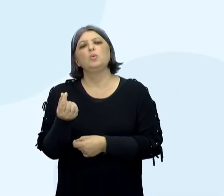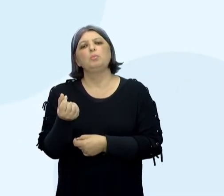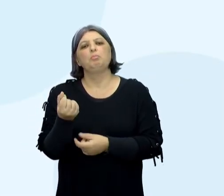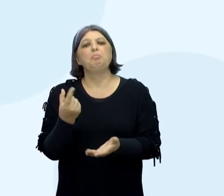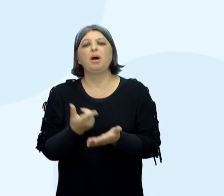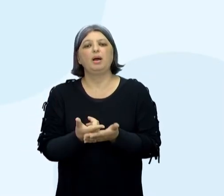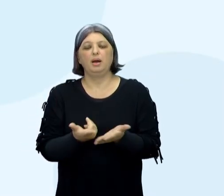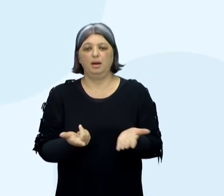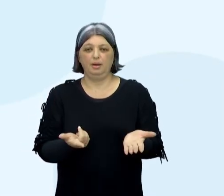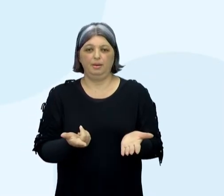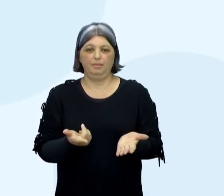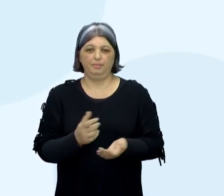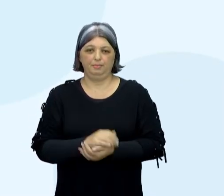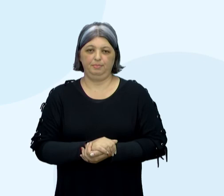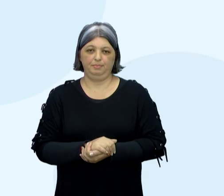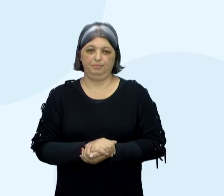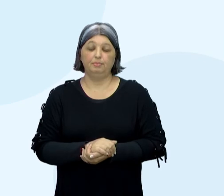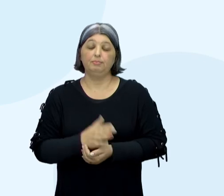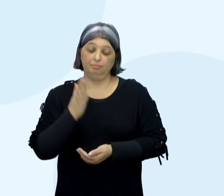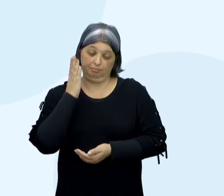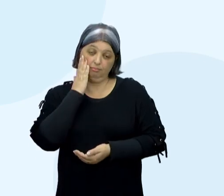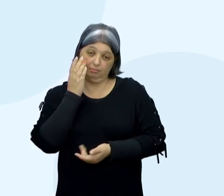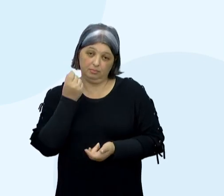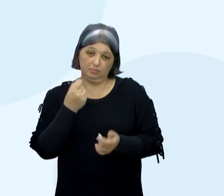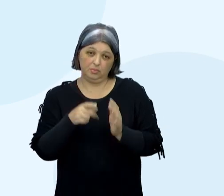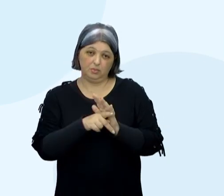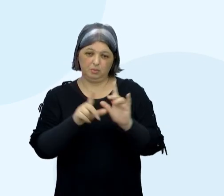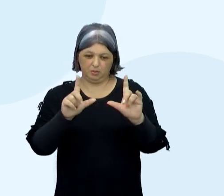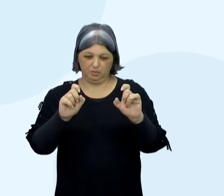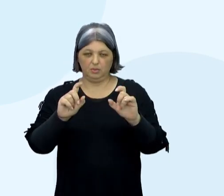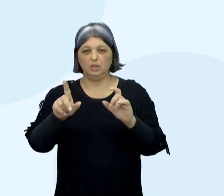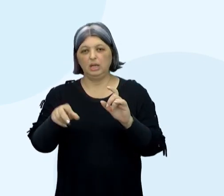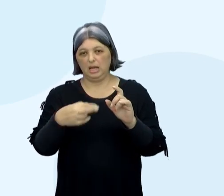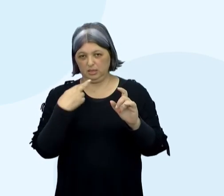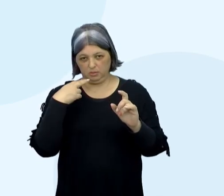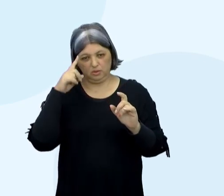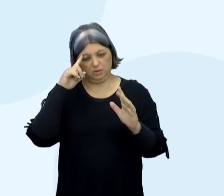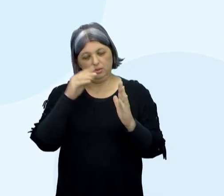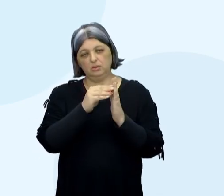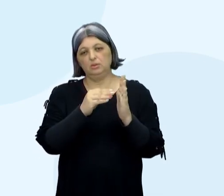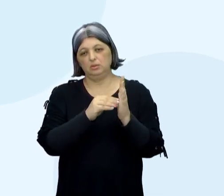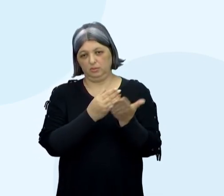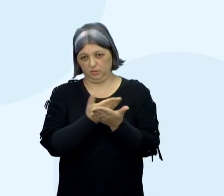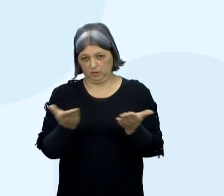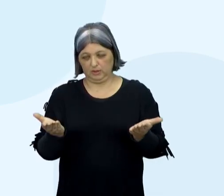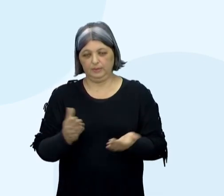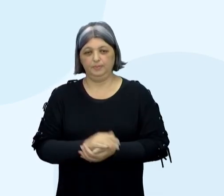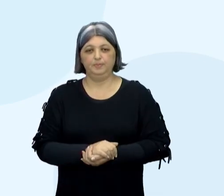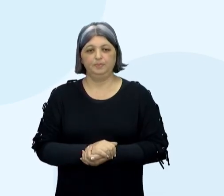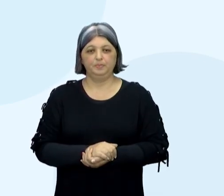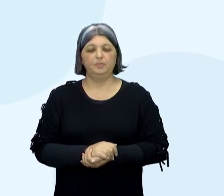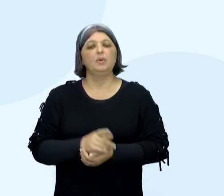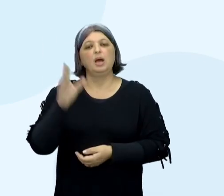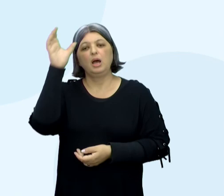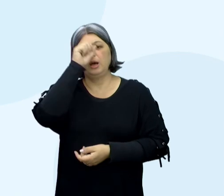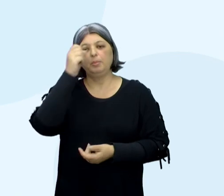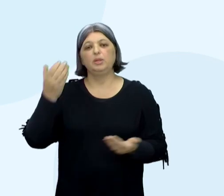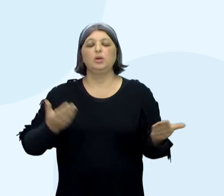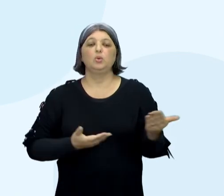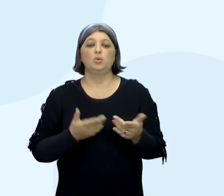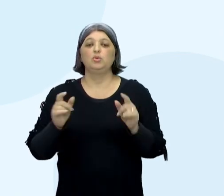boleto? Quero saber isso, printem a tela e respondem aí no diário de bordo de vocês. O que a gente aprendeu